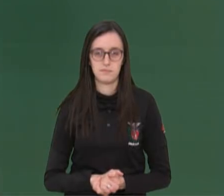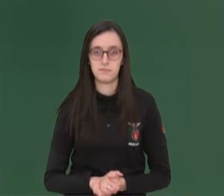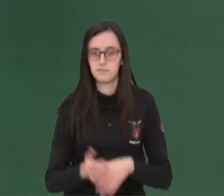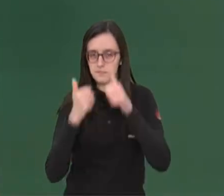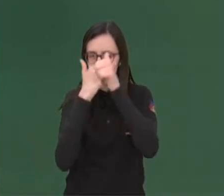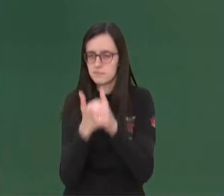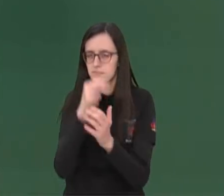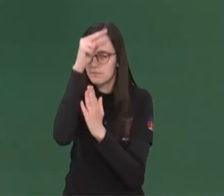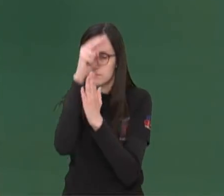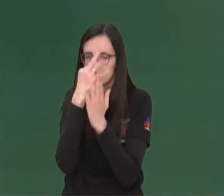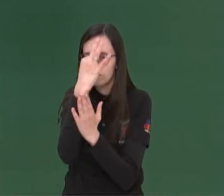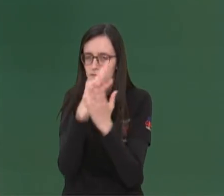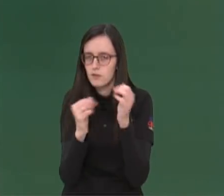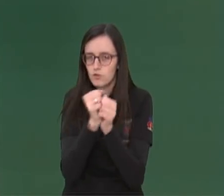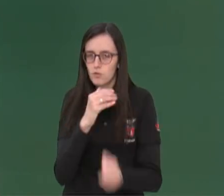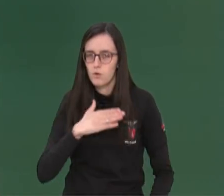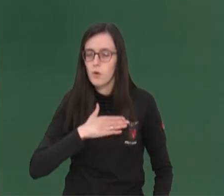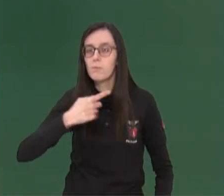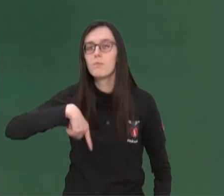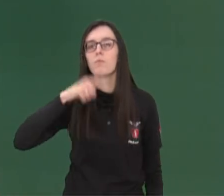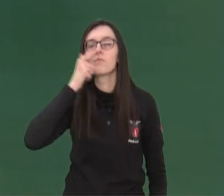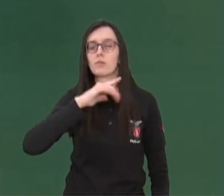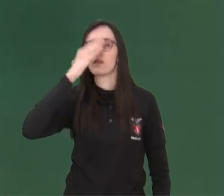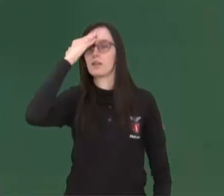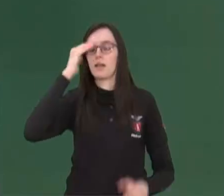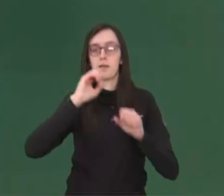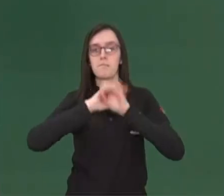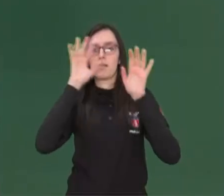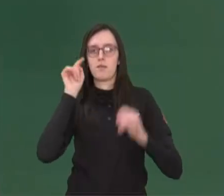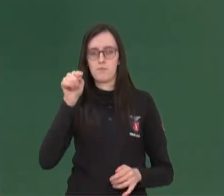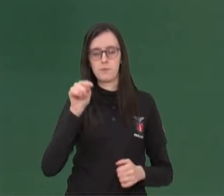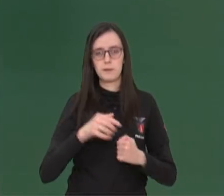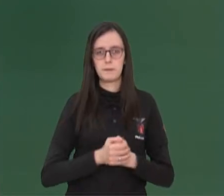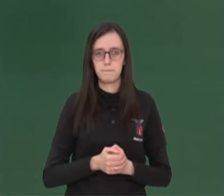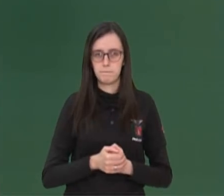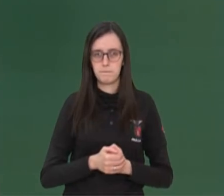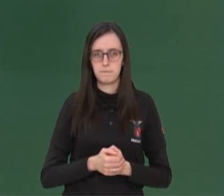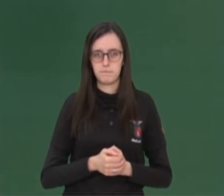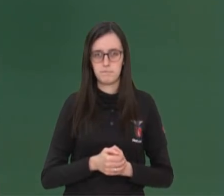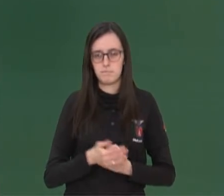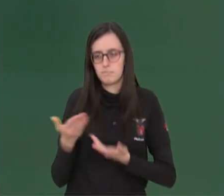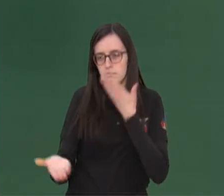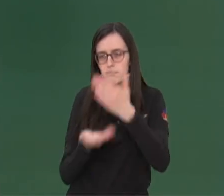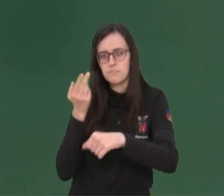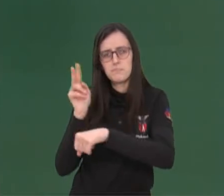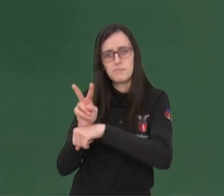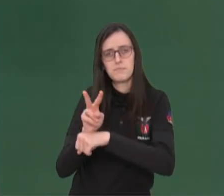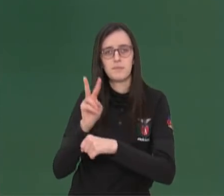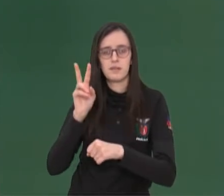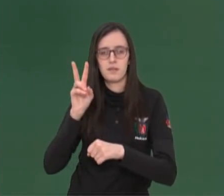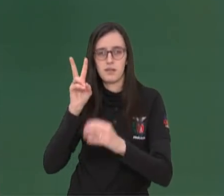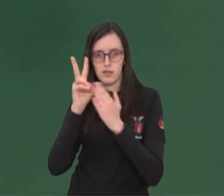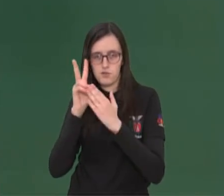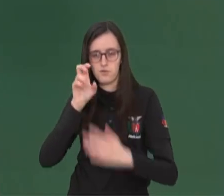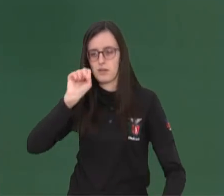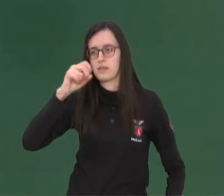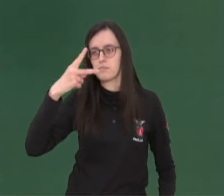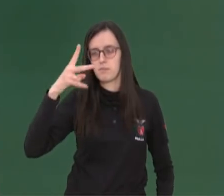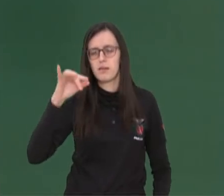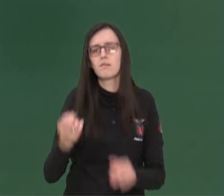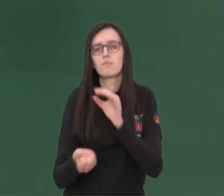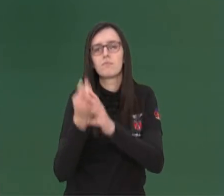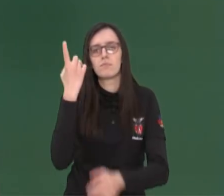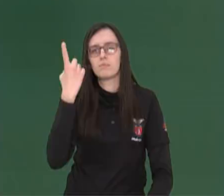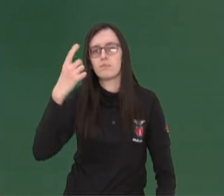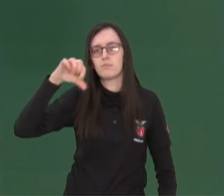Acompanhe a leitura do texto comigo para a gente entender melhor essa questão. O Serviço de Proteção aos Índios, SPI, foi criado